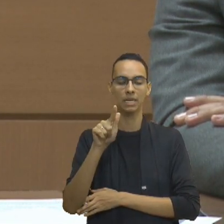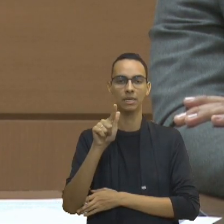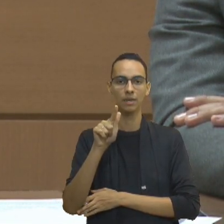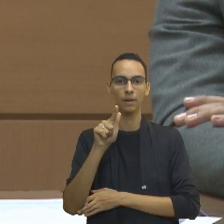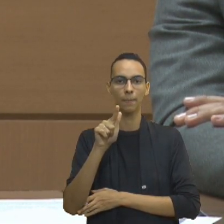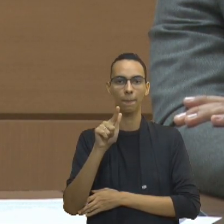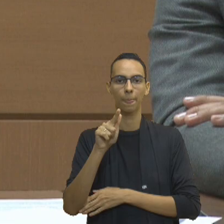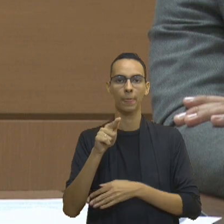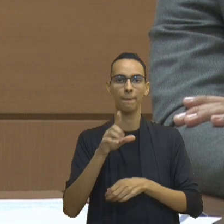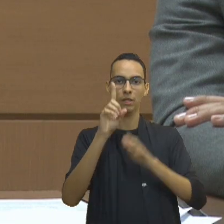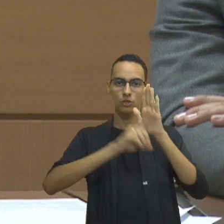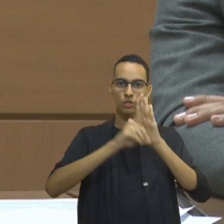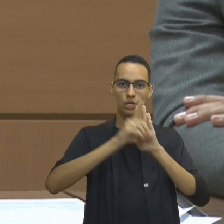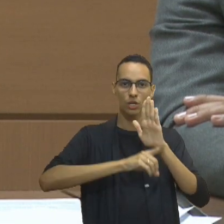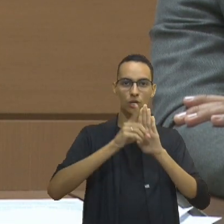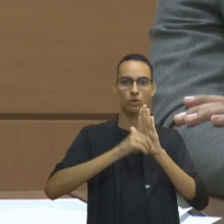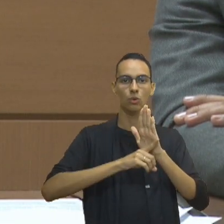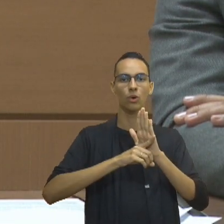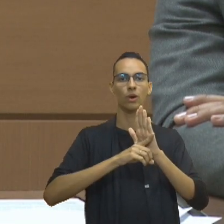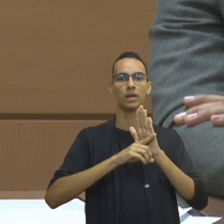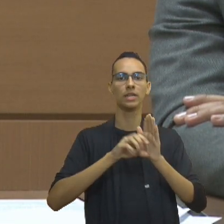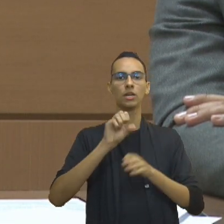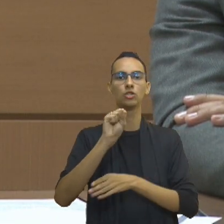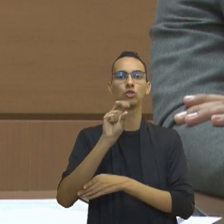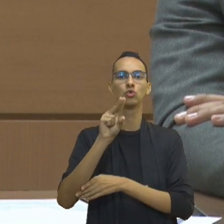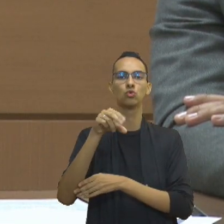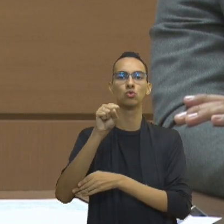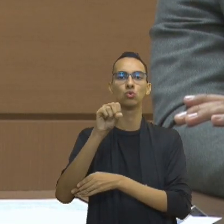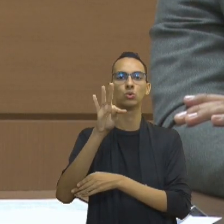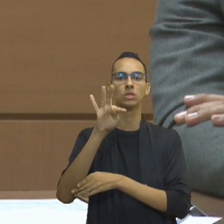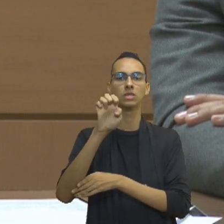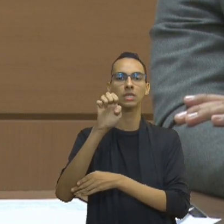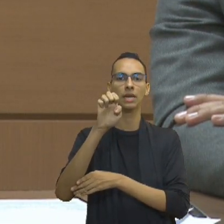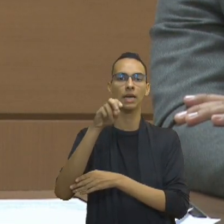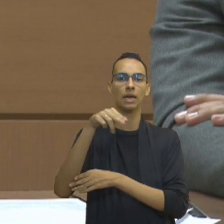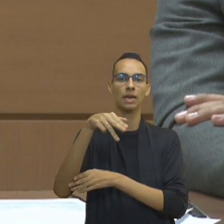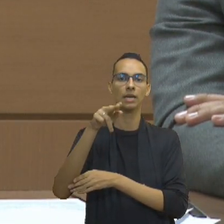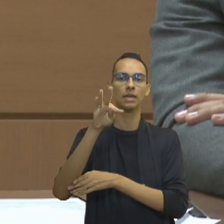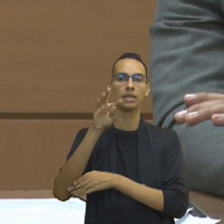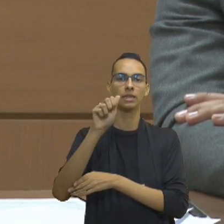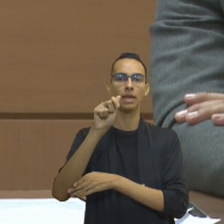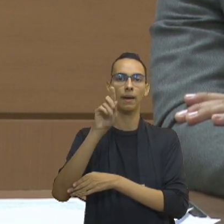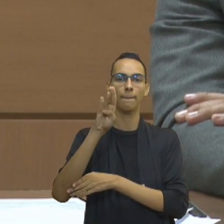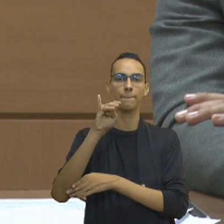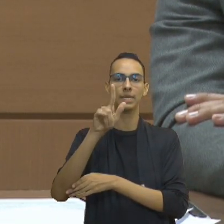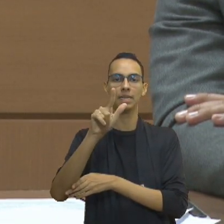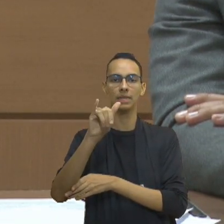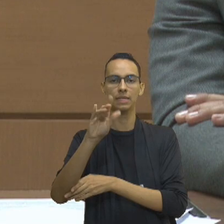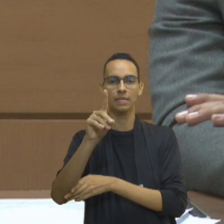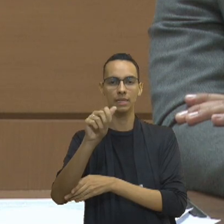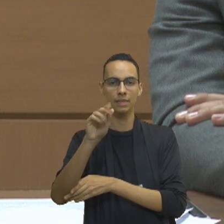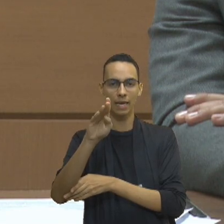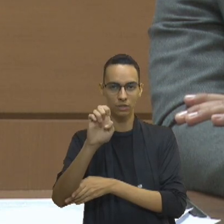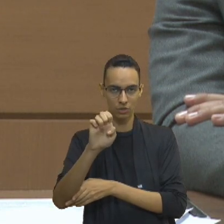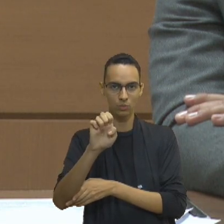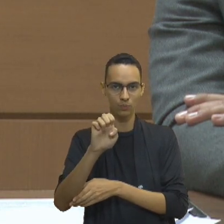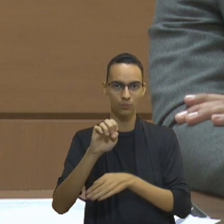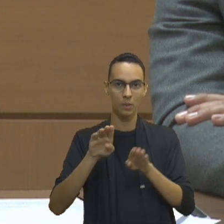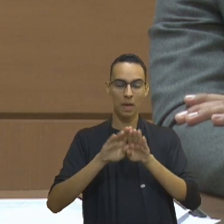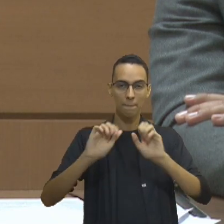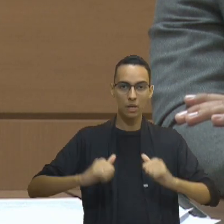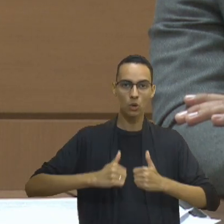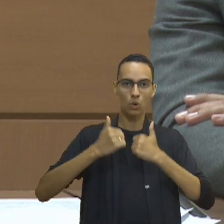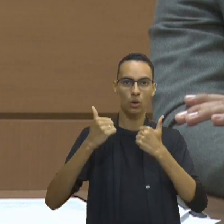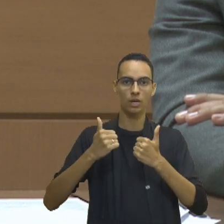de Sustentabilidade da Prefeitura Universitária da UFO. A melhoria da iluminação e outras ações serão